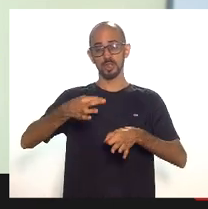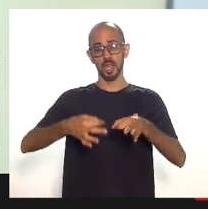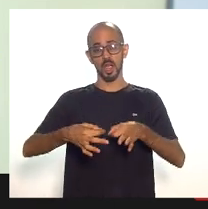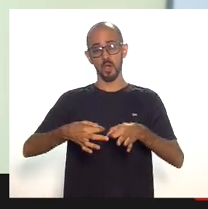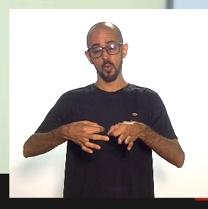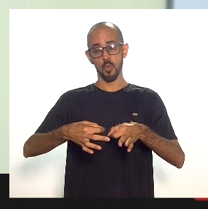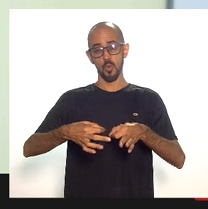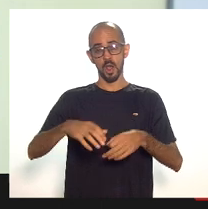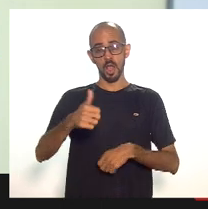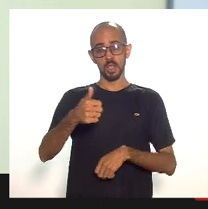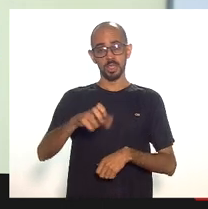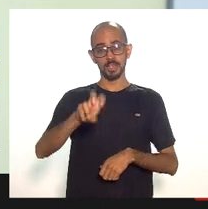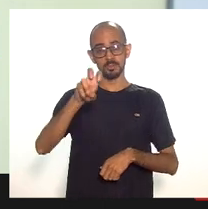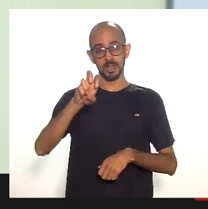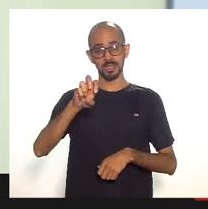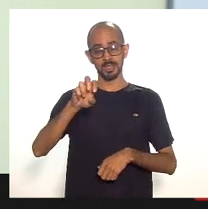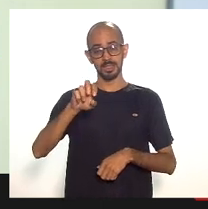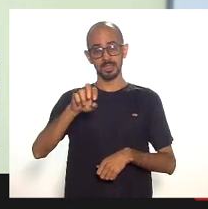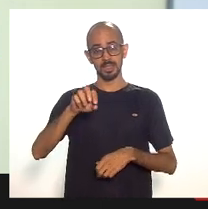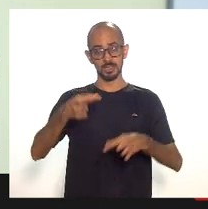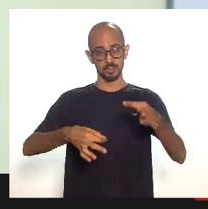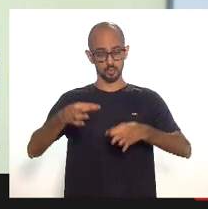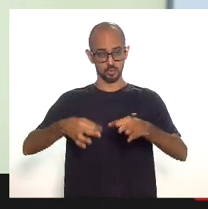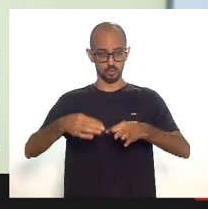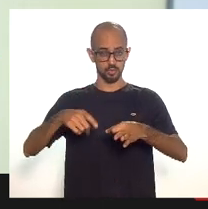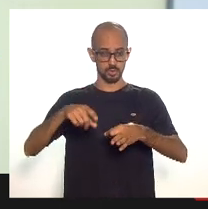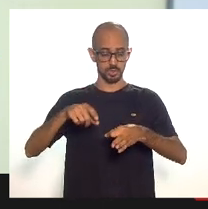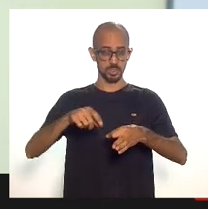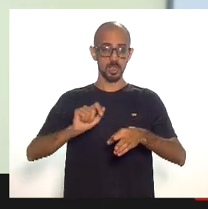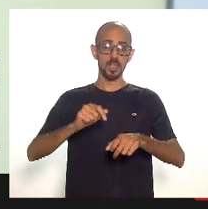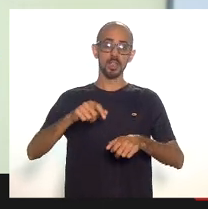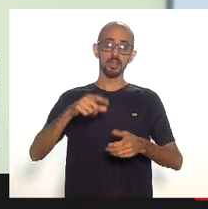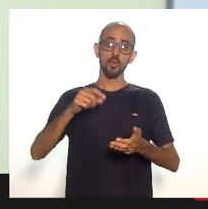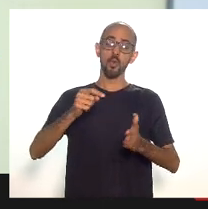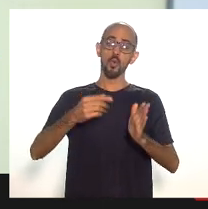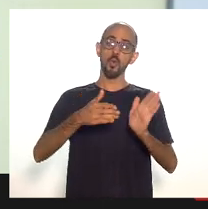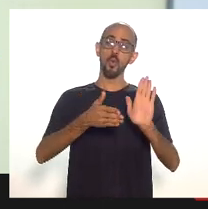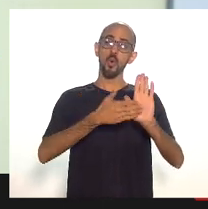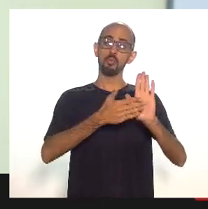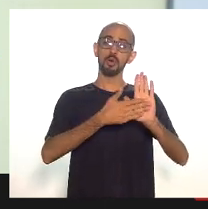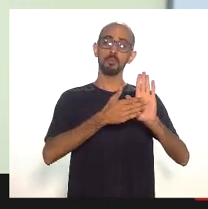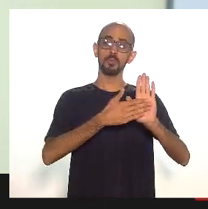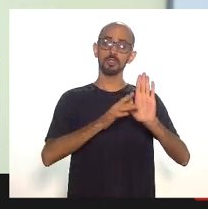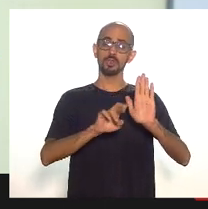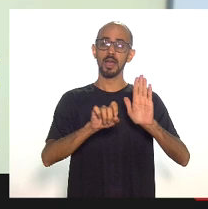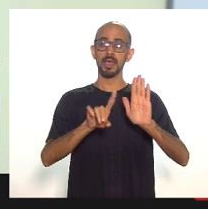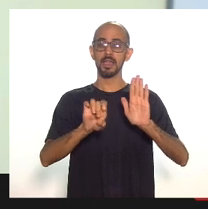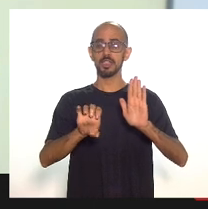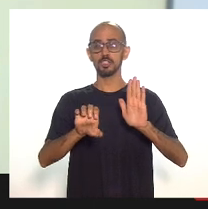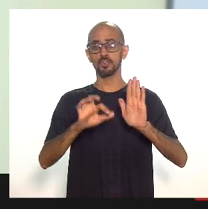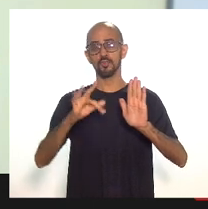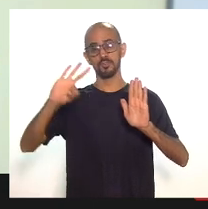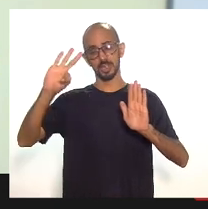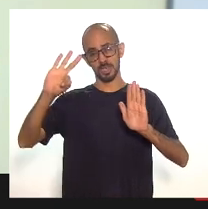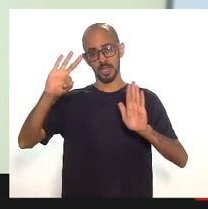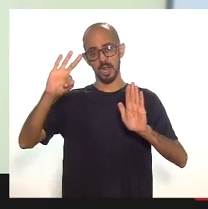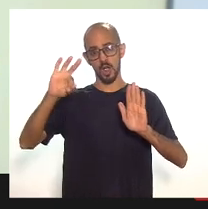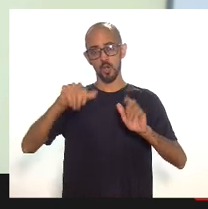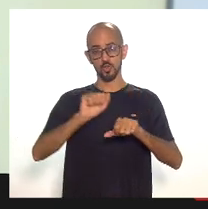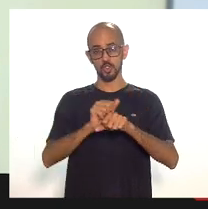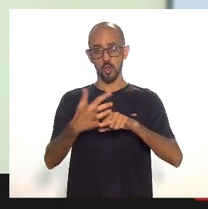na 15ª Vara Federal que o compromisso da rede federal em atendimento a leitos